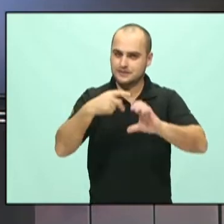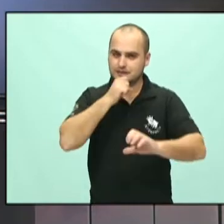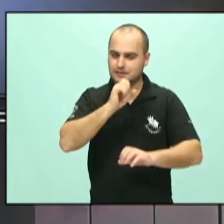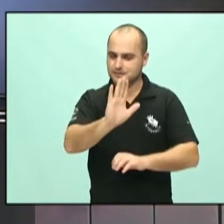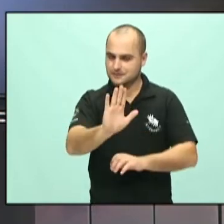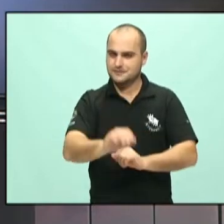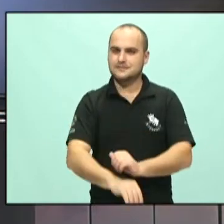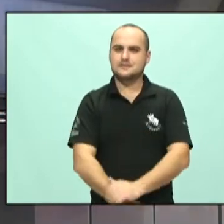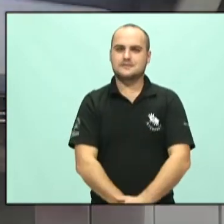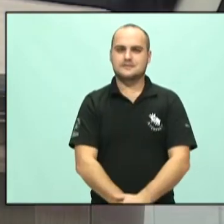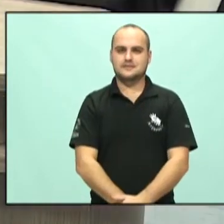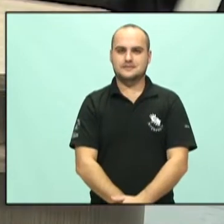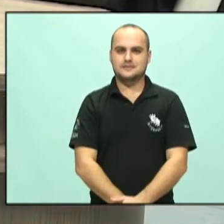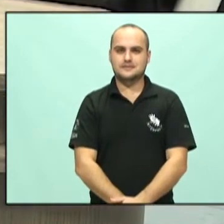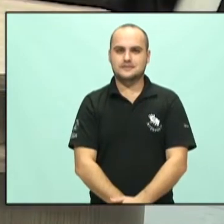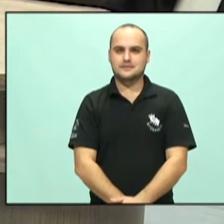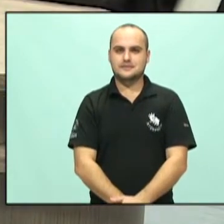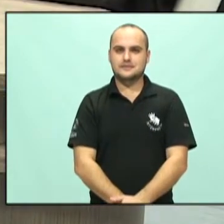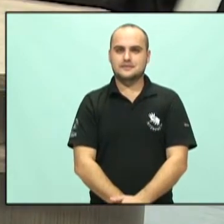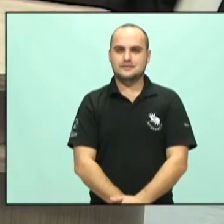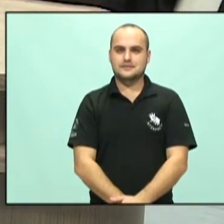Até já.